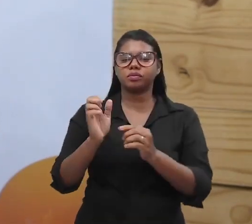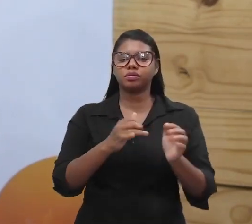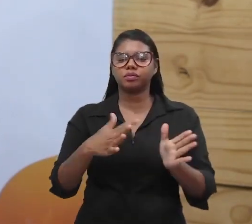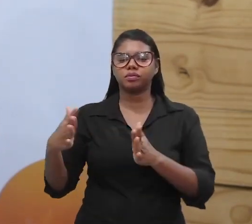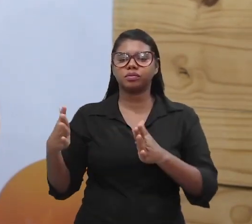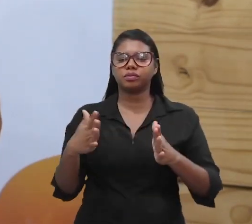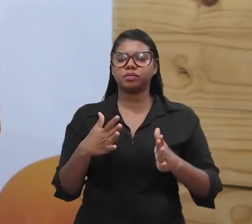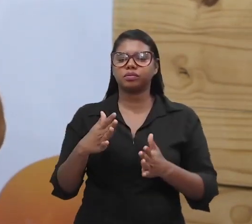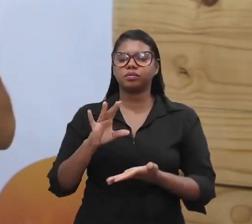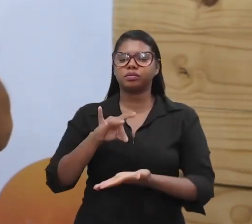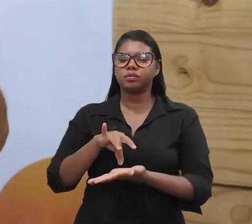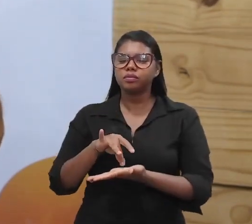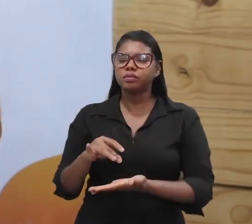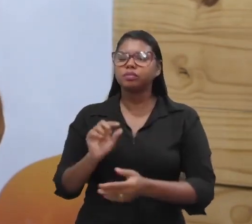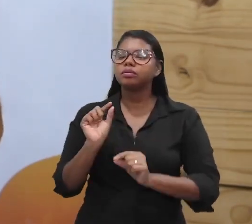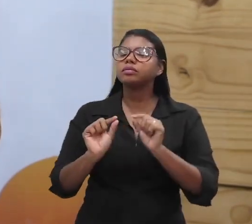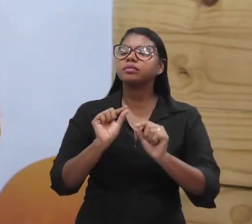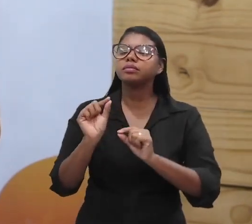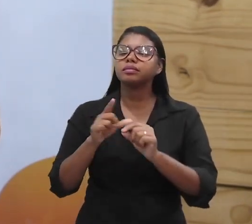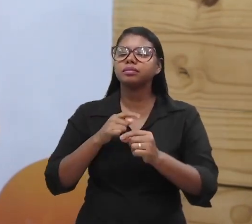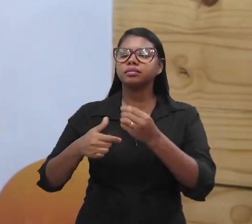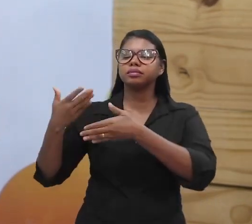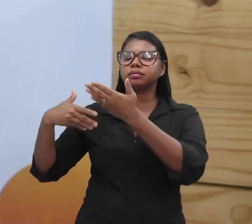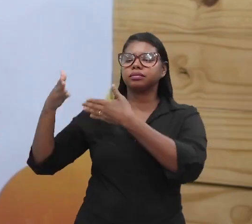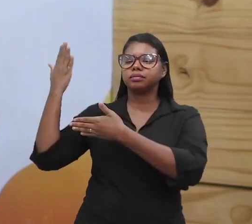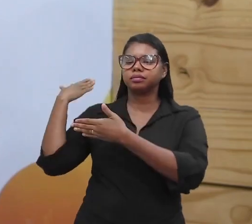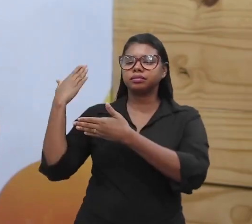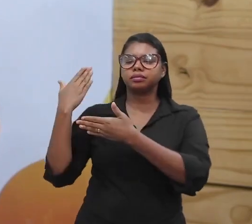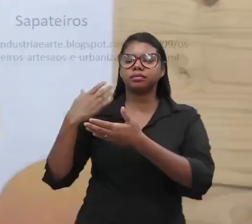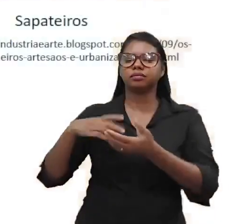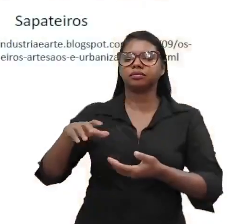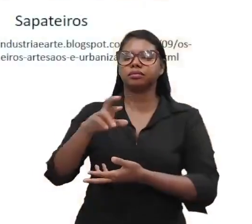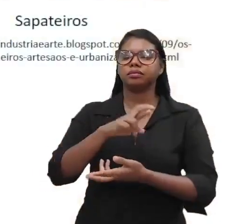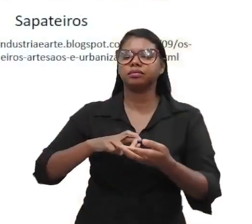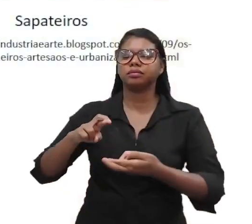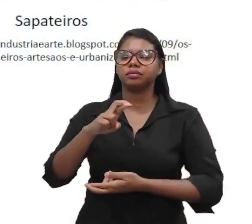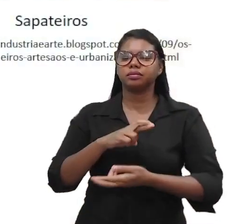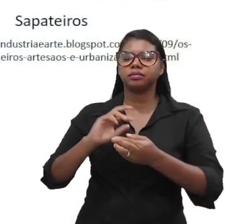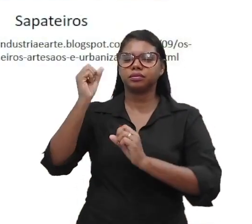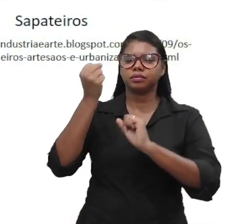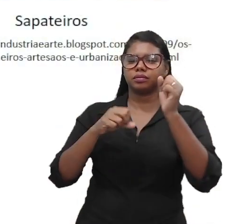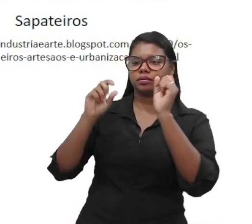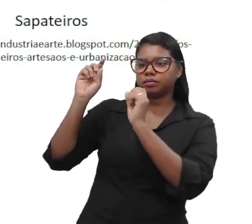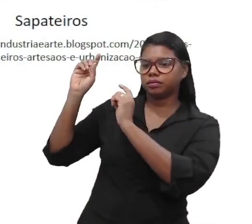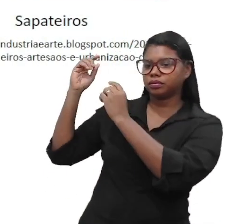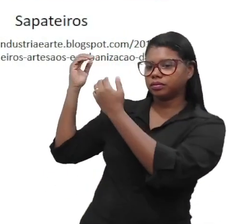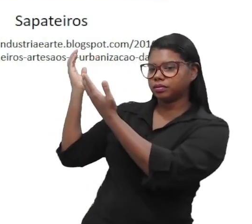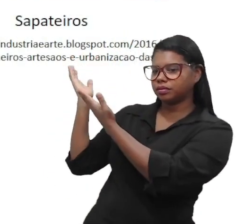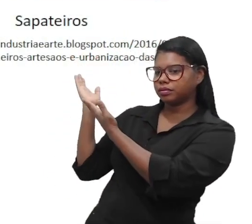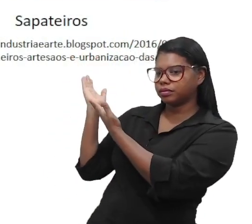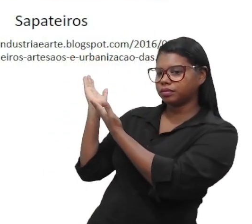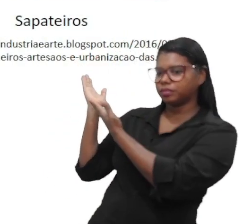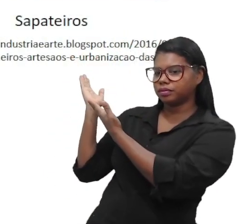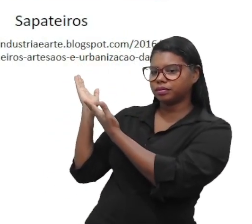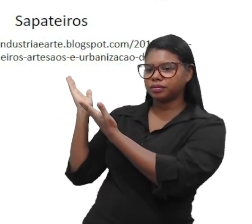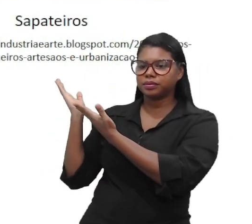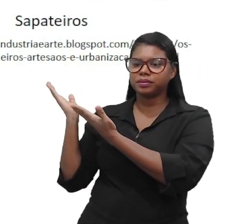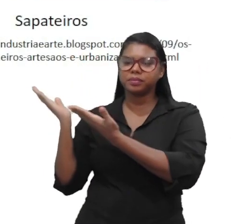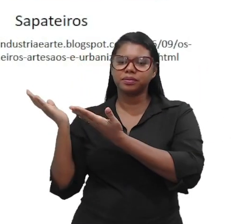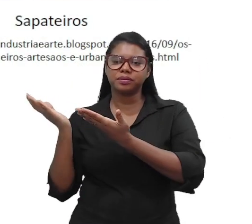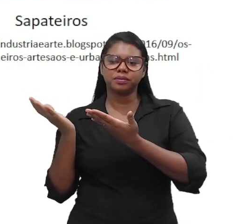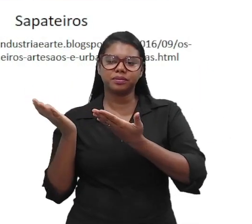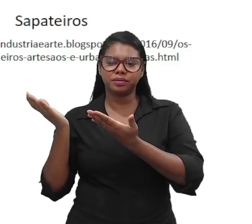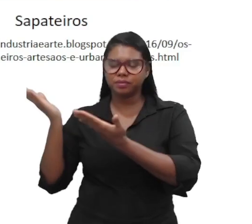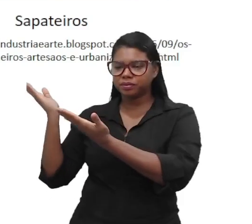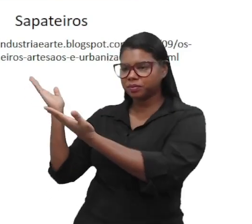certo? Então, o que é que a gente tinha antes da Revolução Industrial? Nós tínhamos a produção artesanal. Nós tínhamos